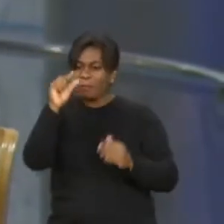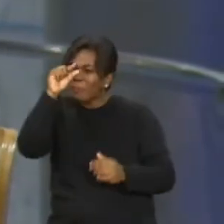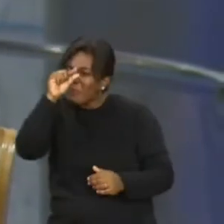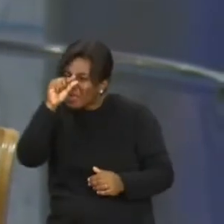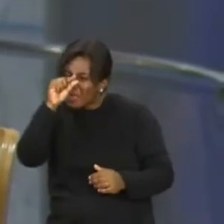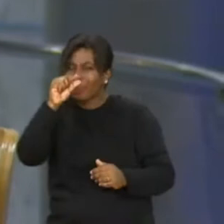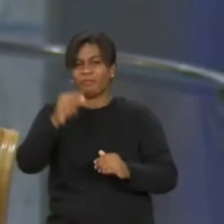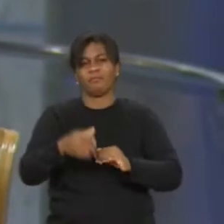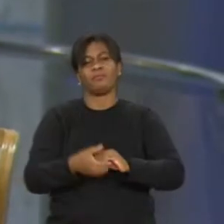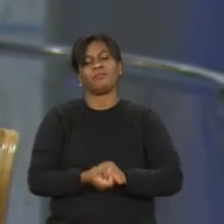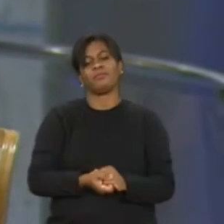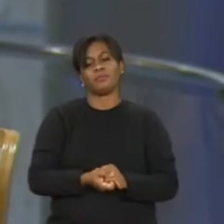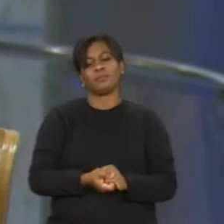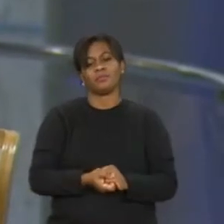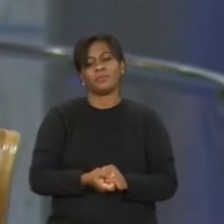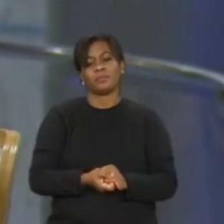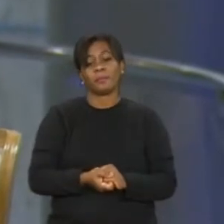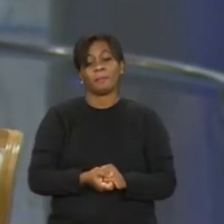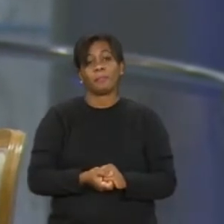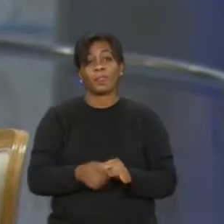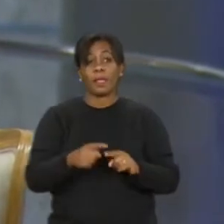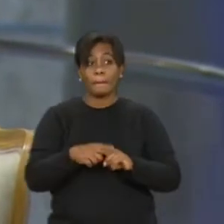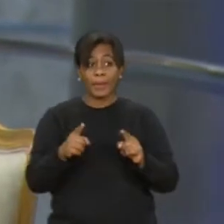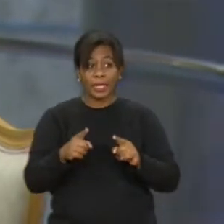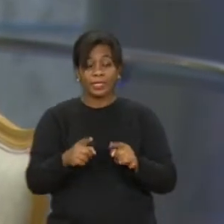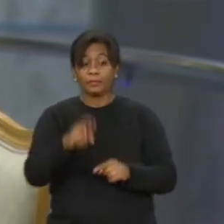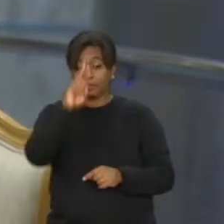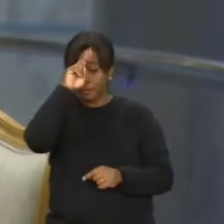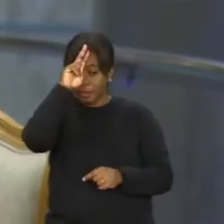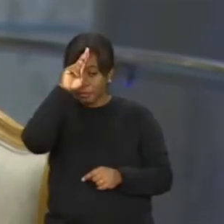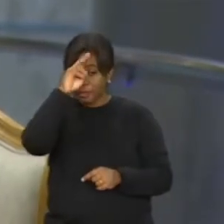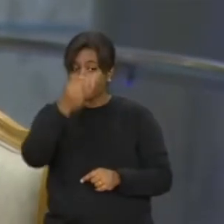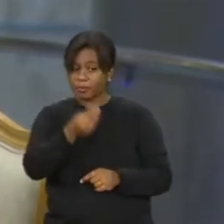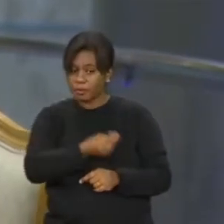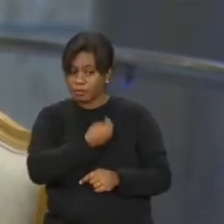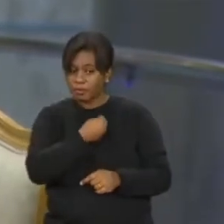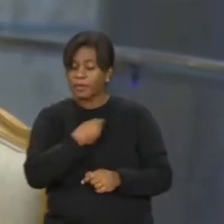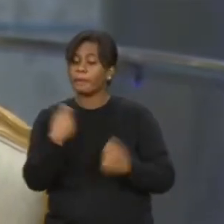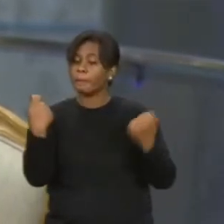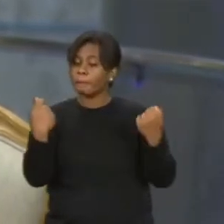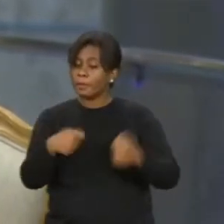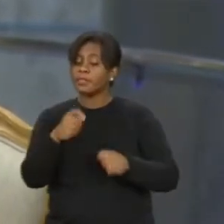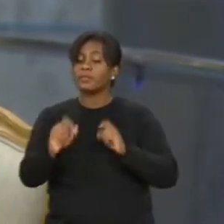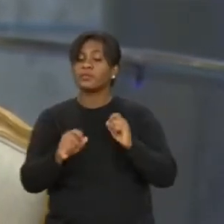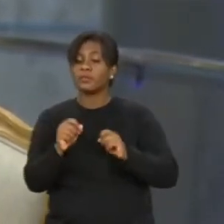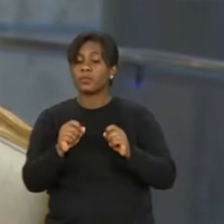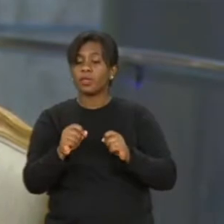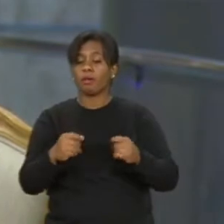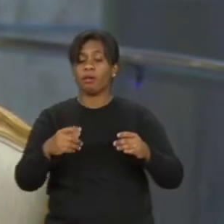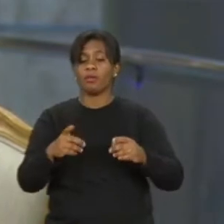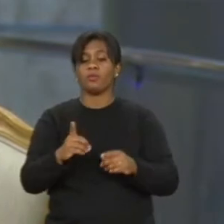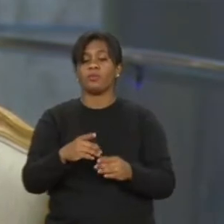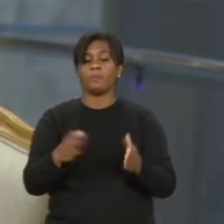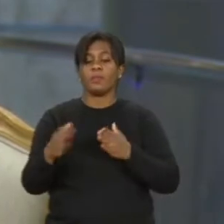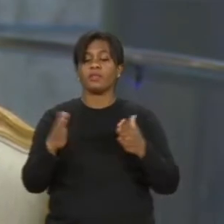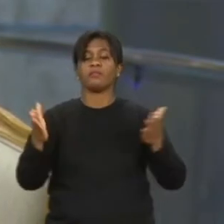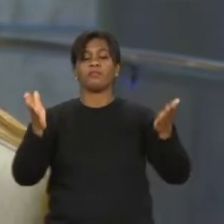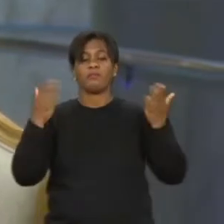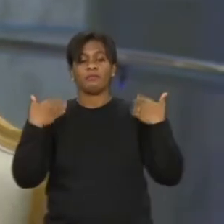pequena. Mas para ela sobreviver, ela precisa, no verão, no tempo